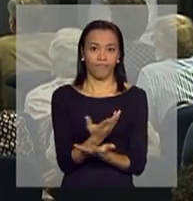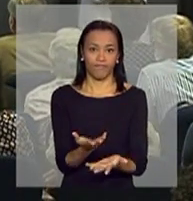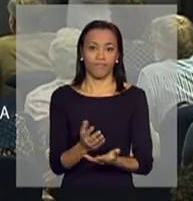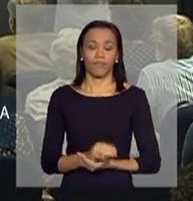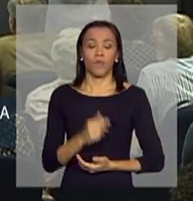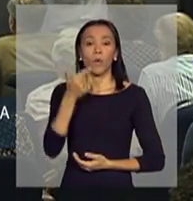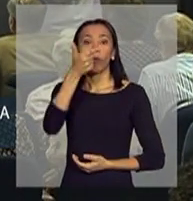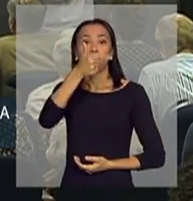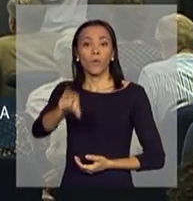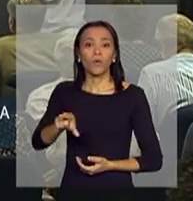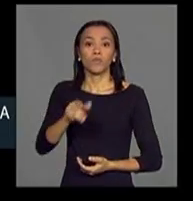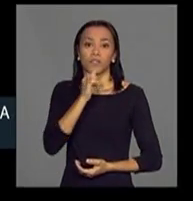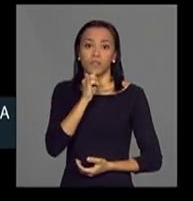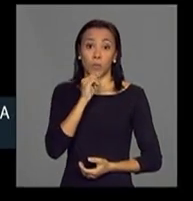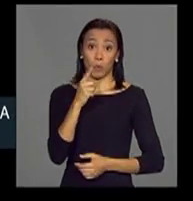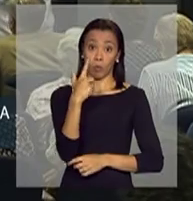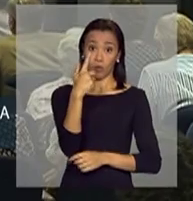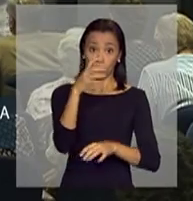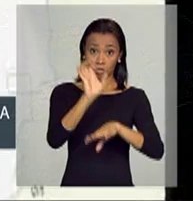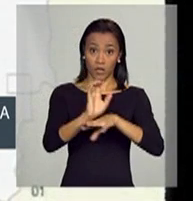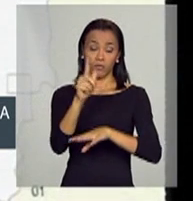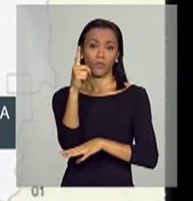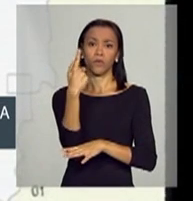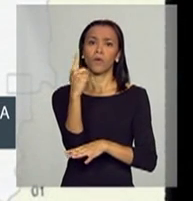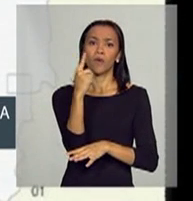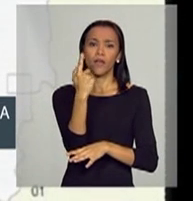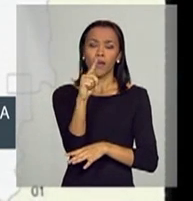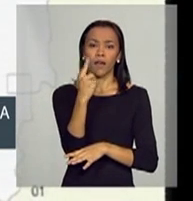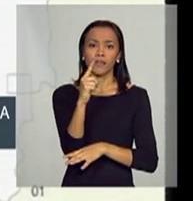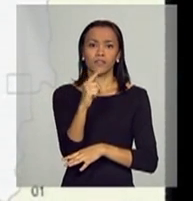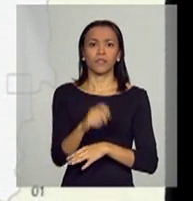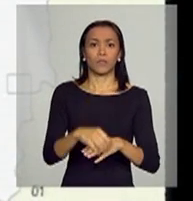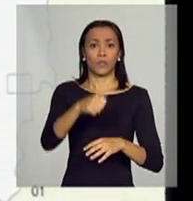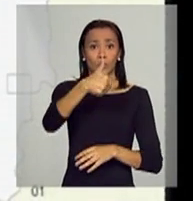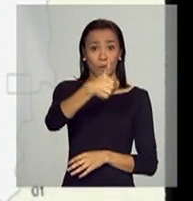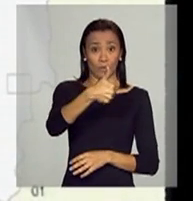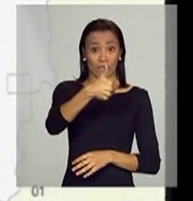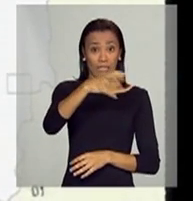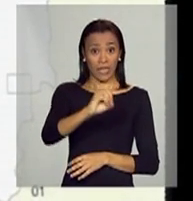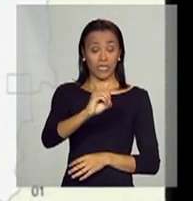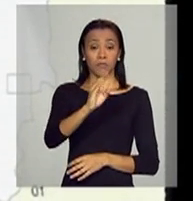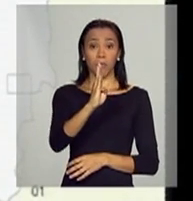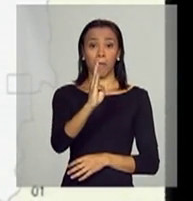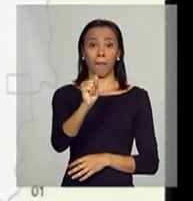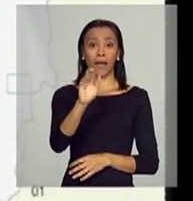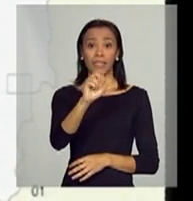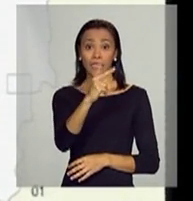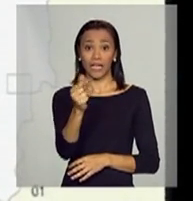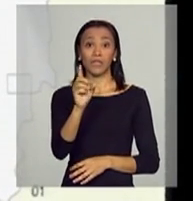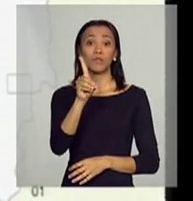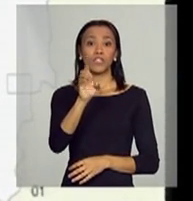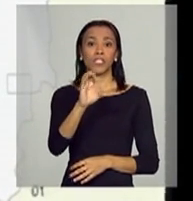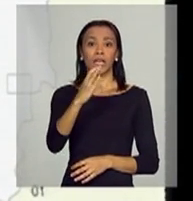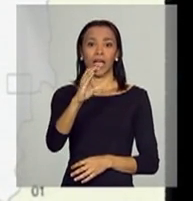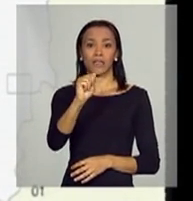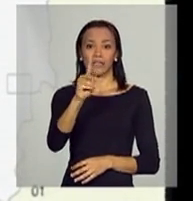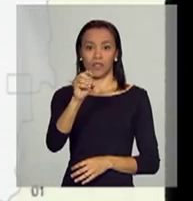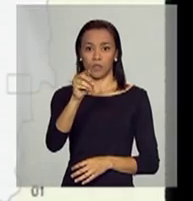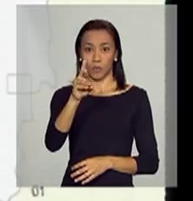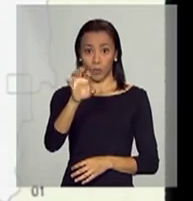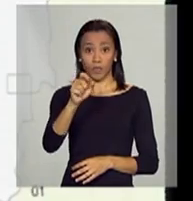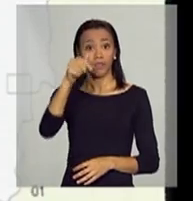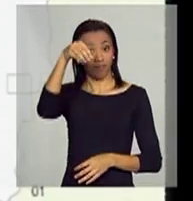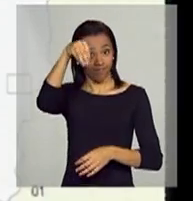Próximo quadro, Goiás. O 10º Batalhão de Caçadores em Goiânia. Eu gostaria só